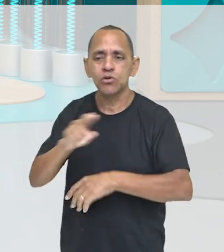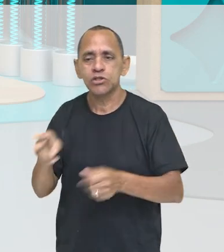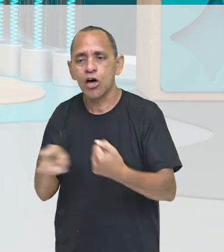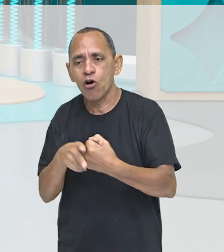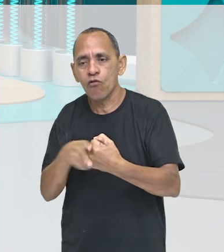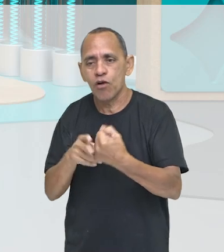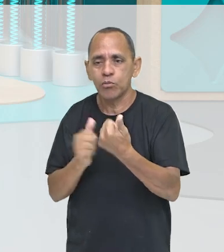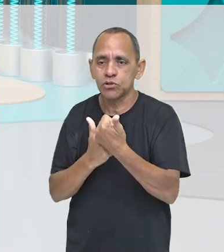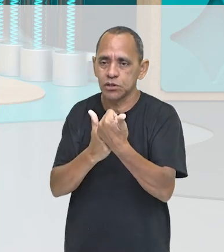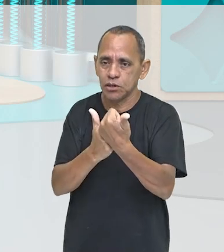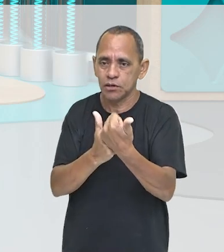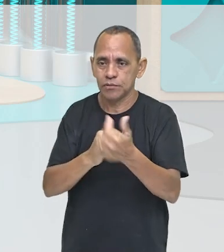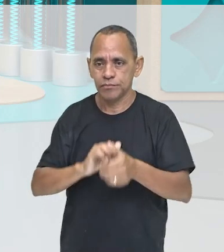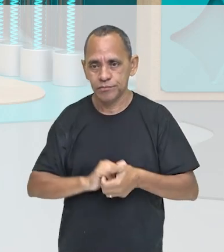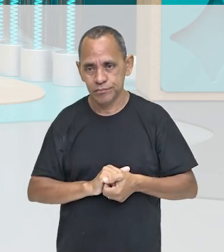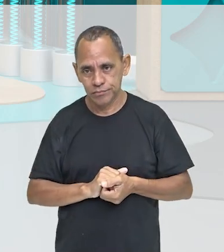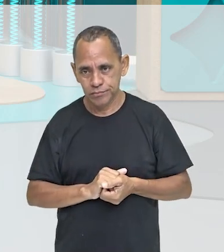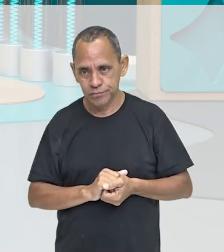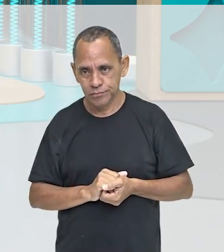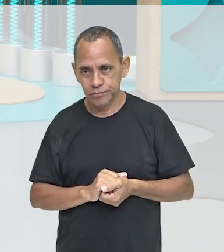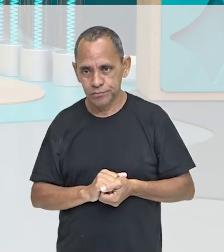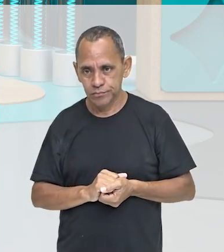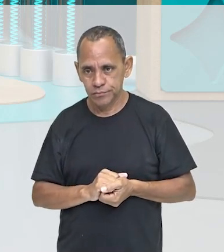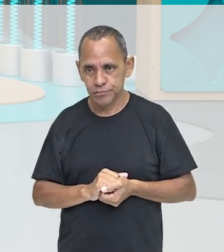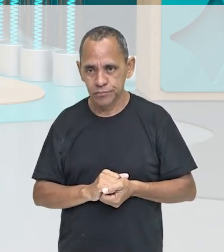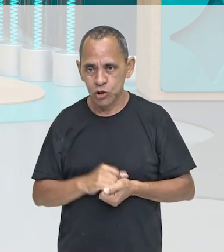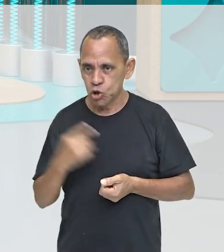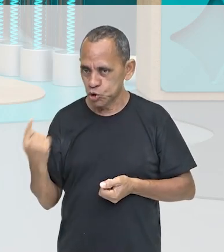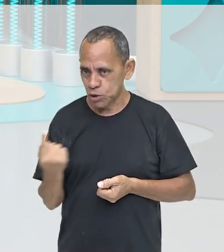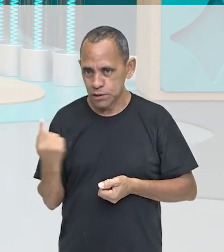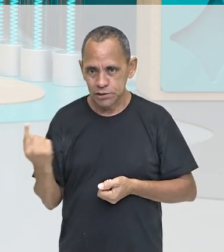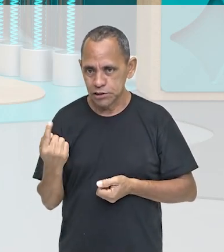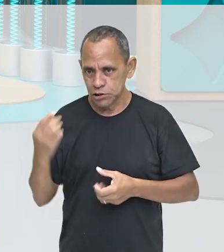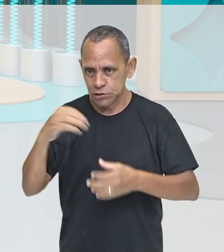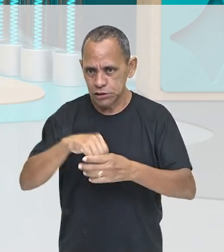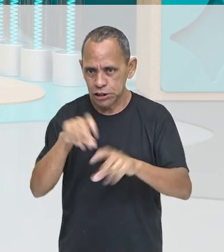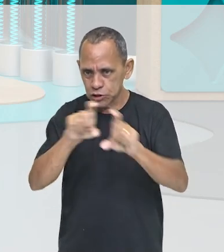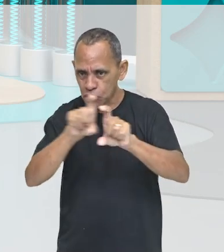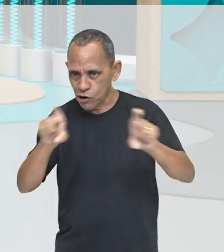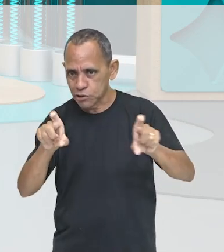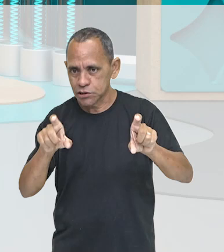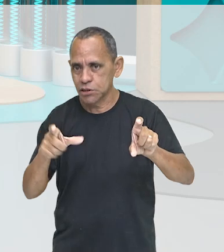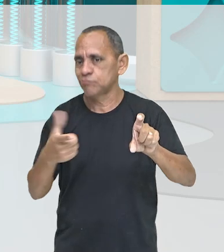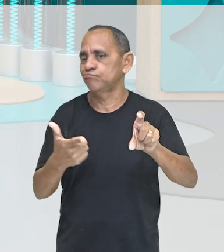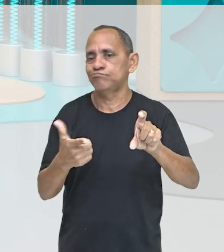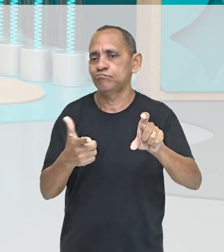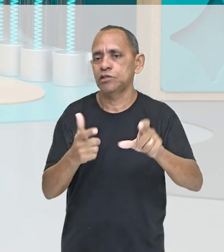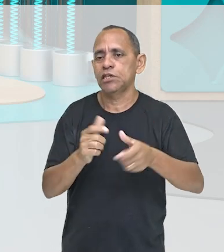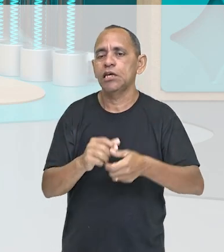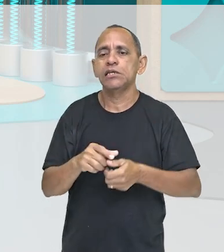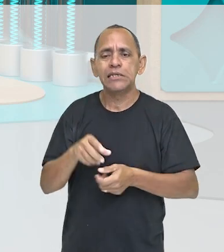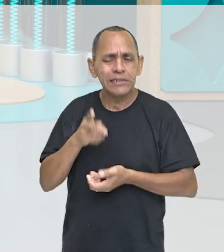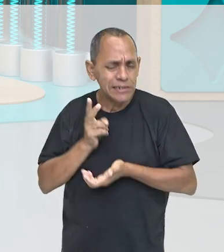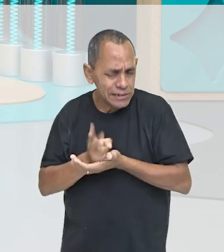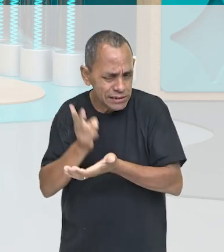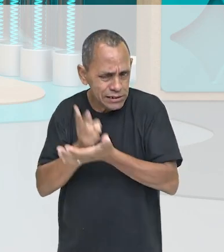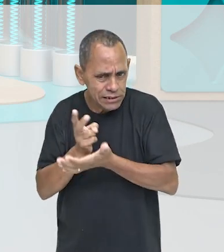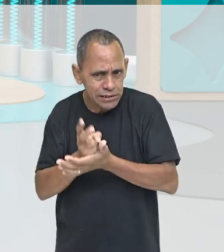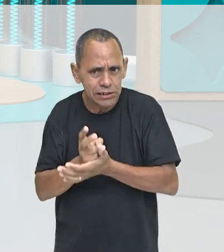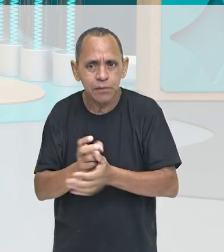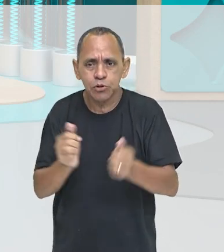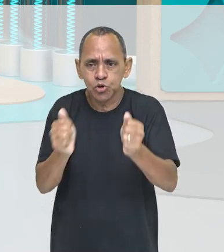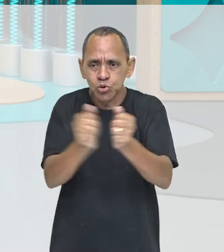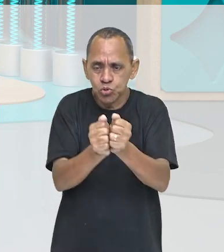verbo auxiliar na sua função auxiliar sozinho dentro de uma oração, tá certo? Ele vai estar sempre acompanhado de um verbo